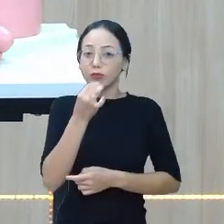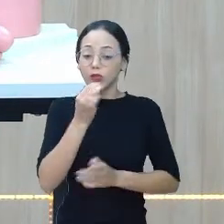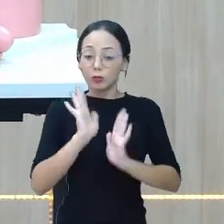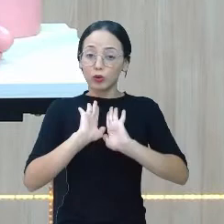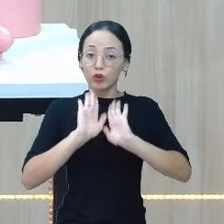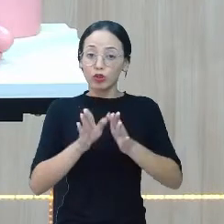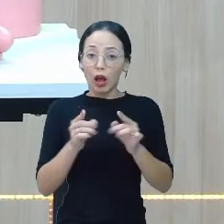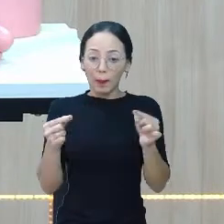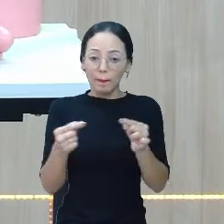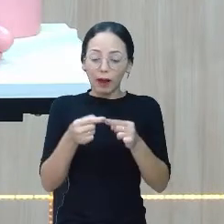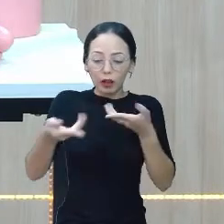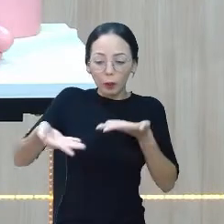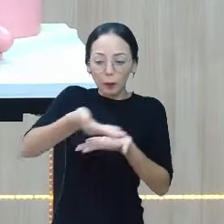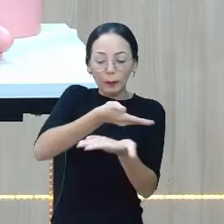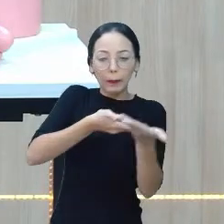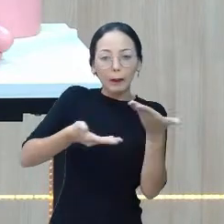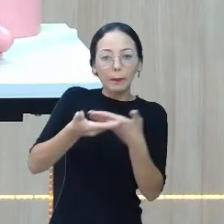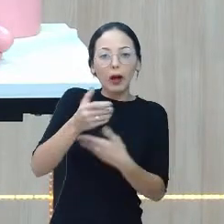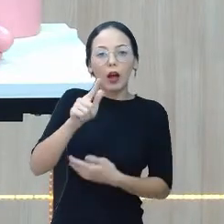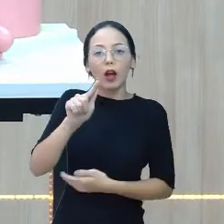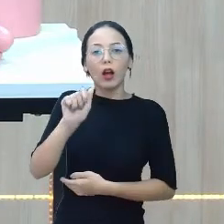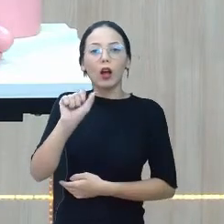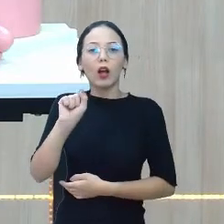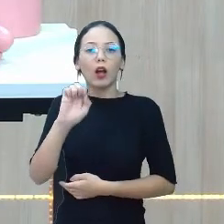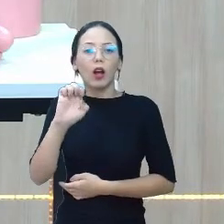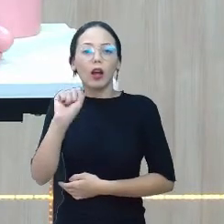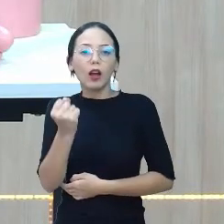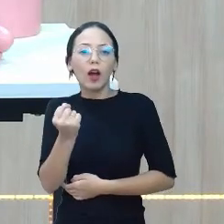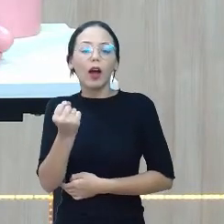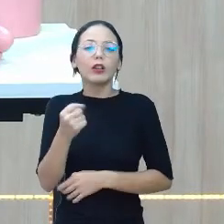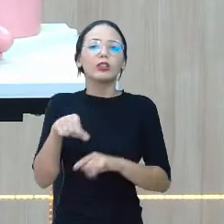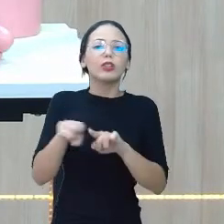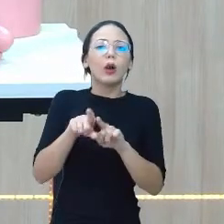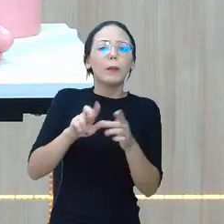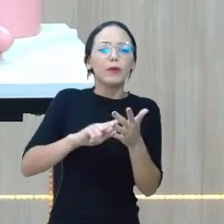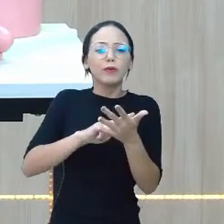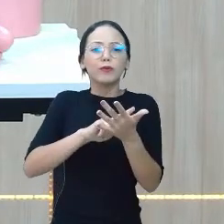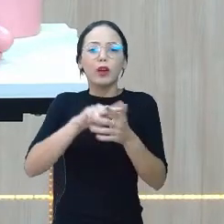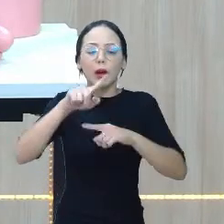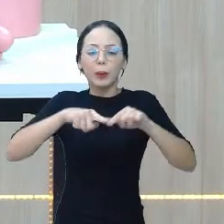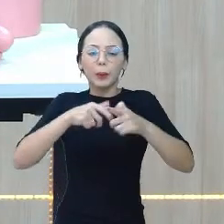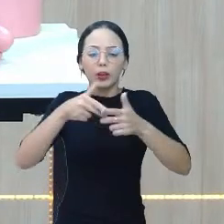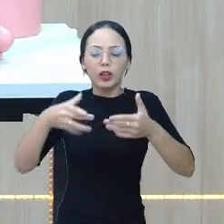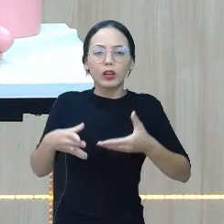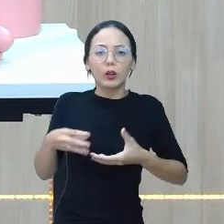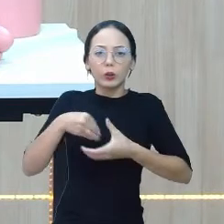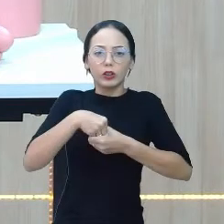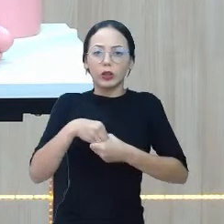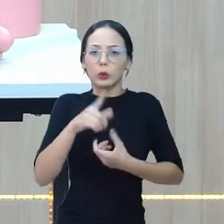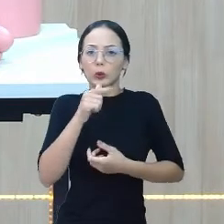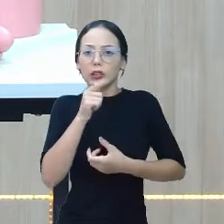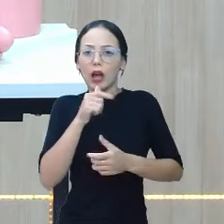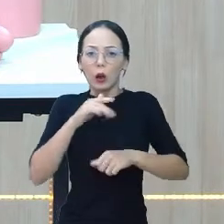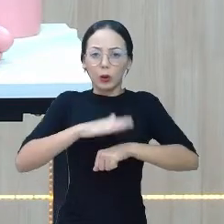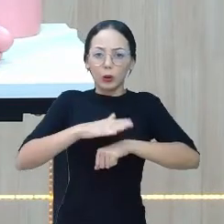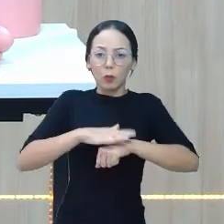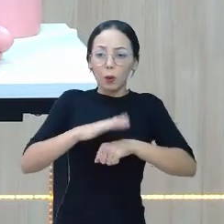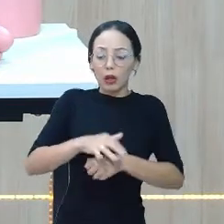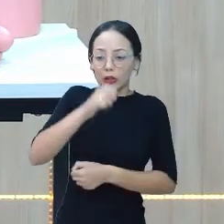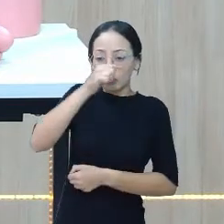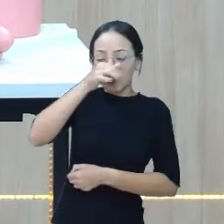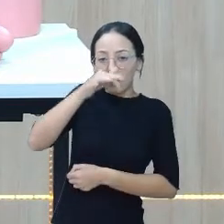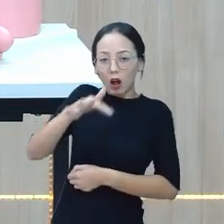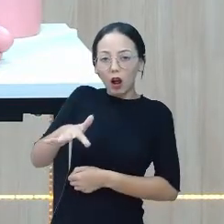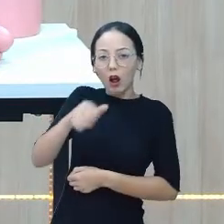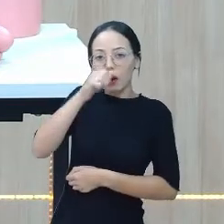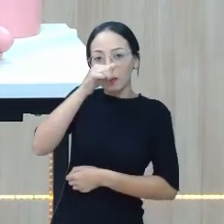essa troca gasosa, essas trocas de excesso de substância, como é o caso da água na hora da transpiração,